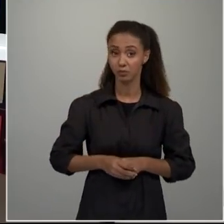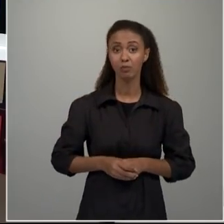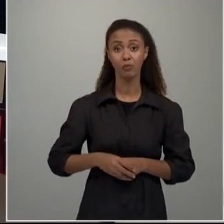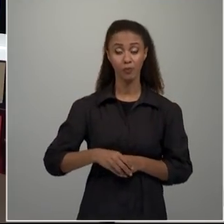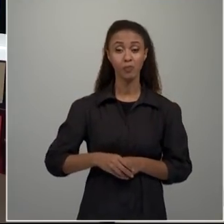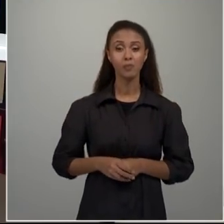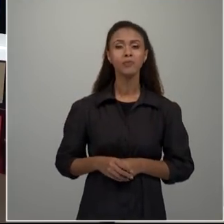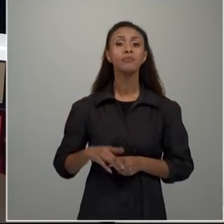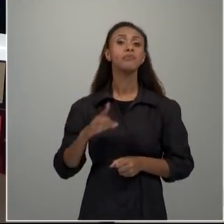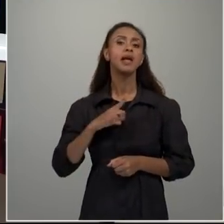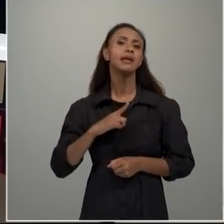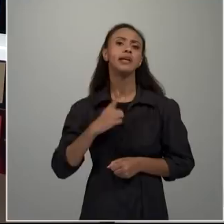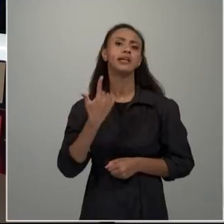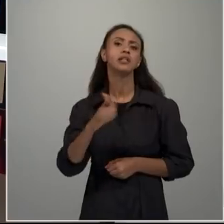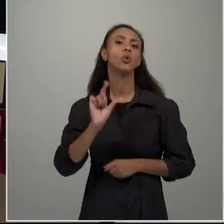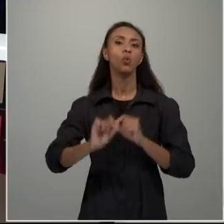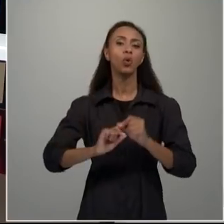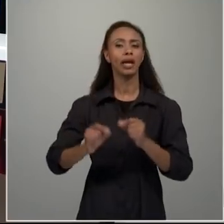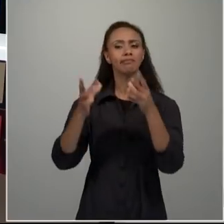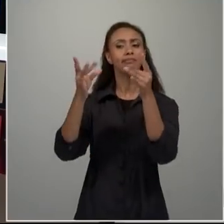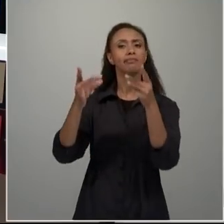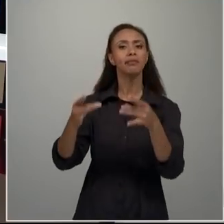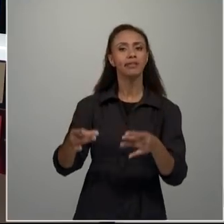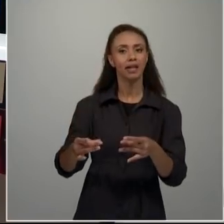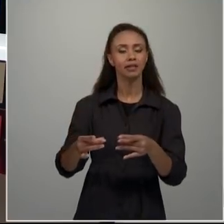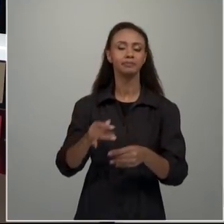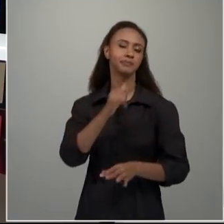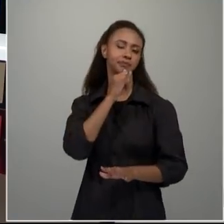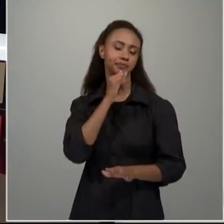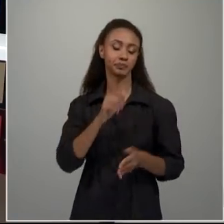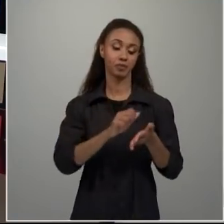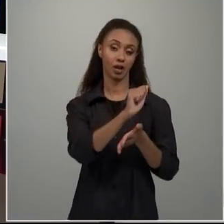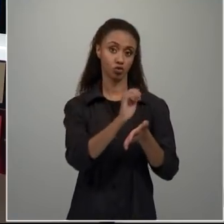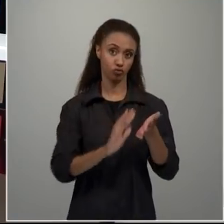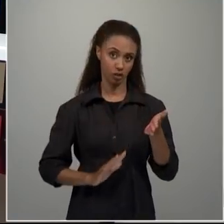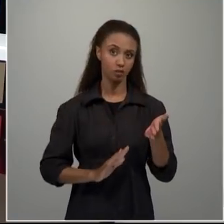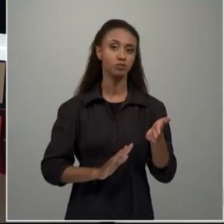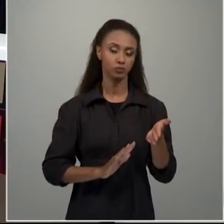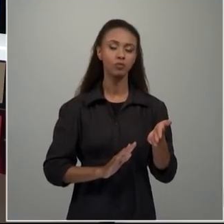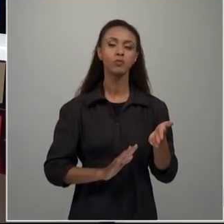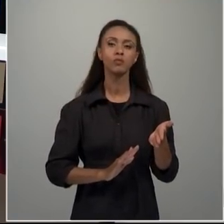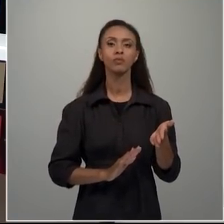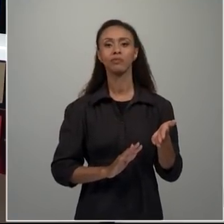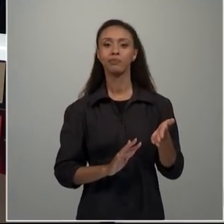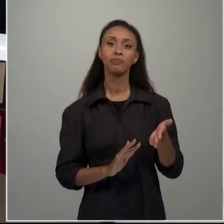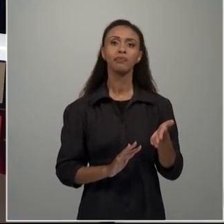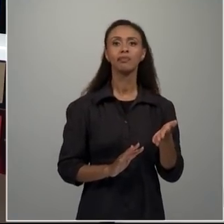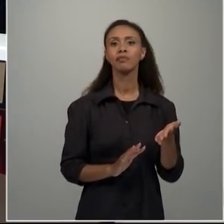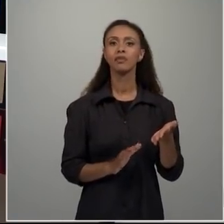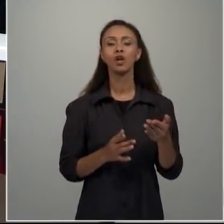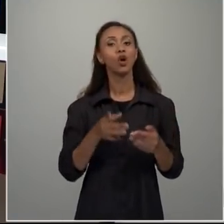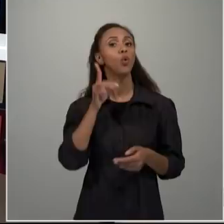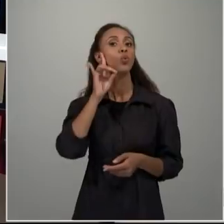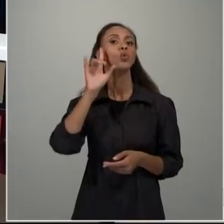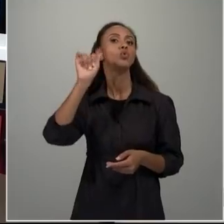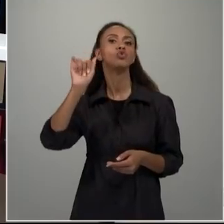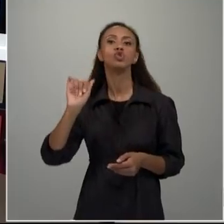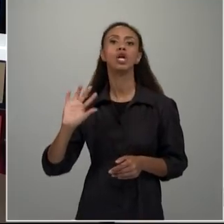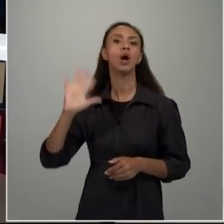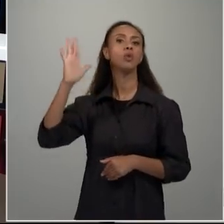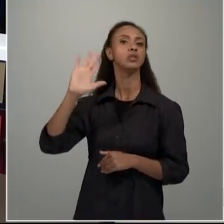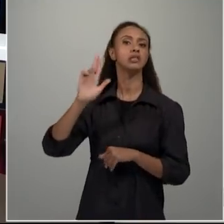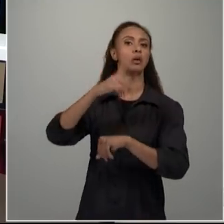vamos supor a gente dê uma atividade para vocês que é tem a ver com você localizar a data não determinada o evento